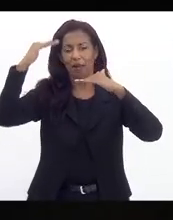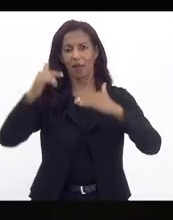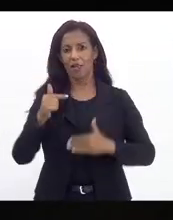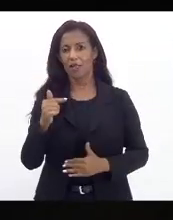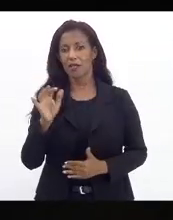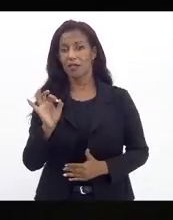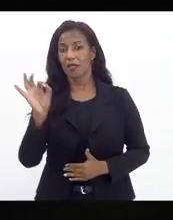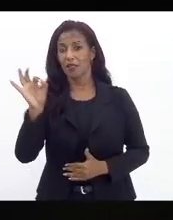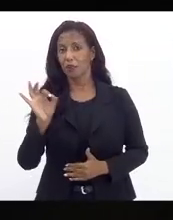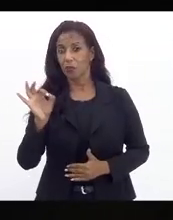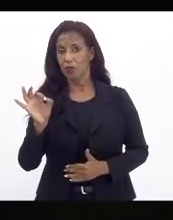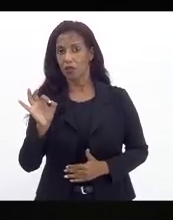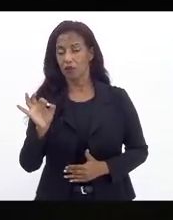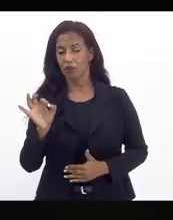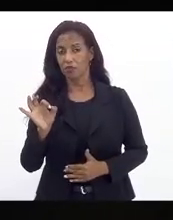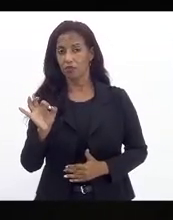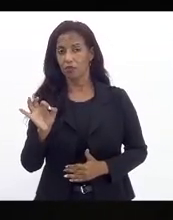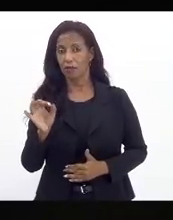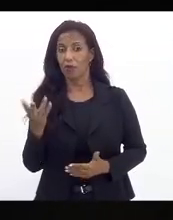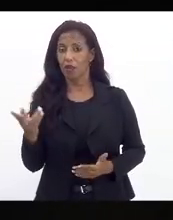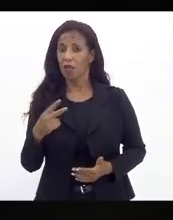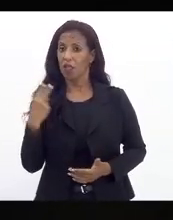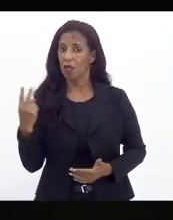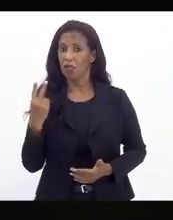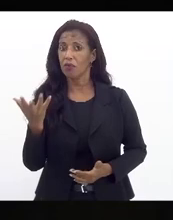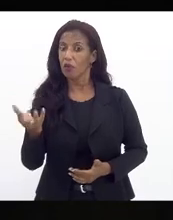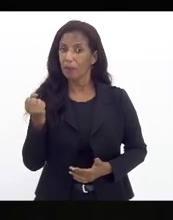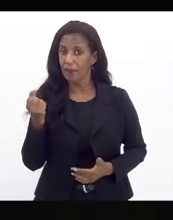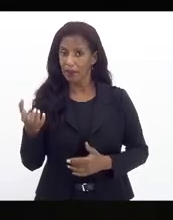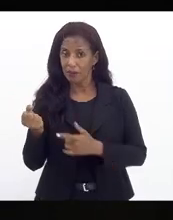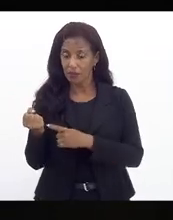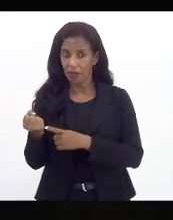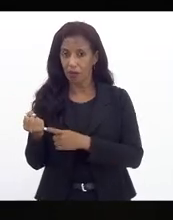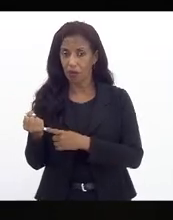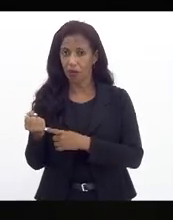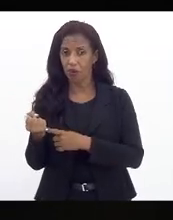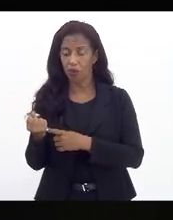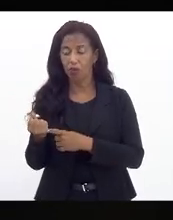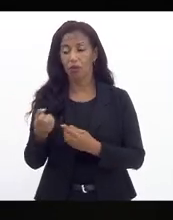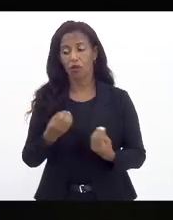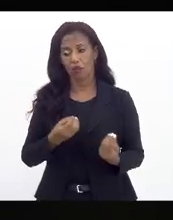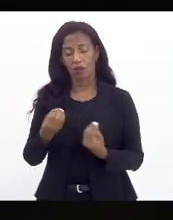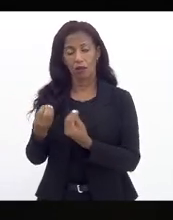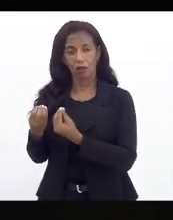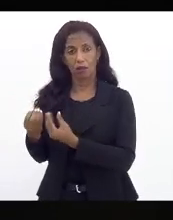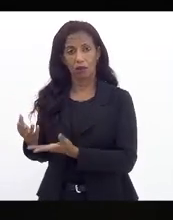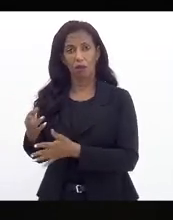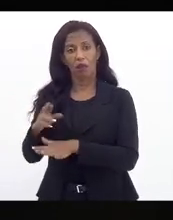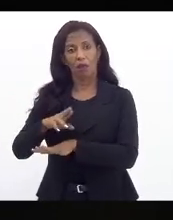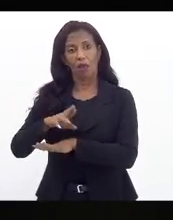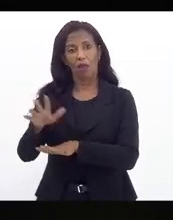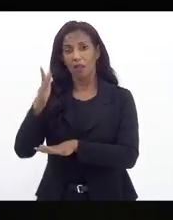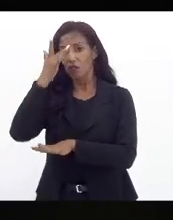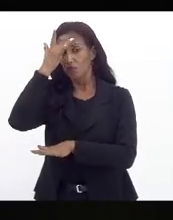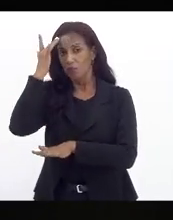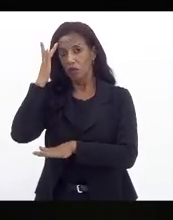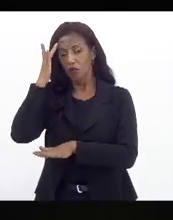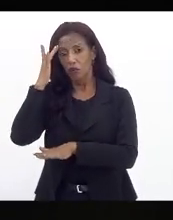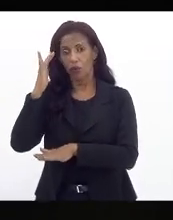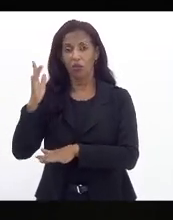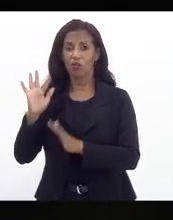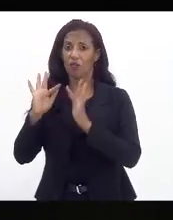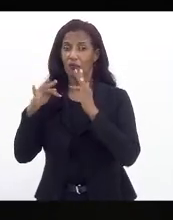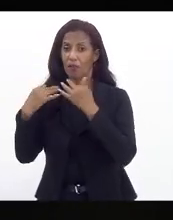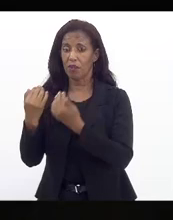70% esse é o valor da pensão que vai ser distribuído entre os dependentes se ele